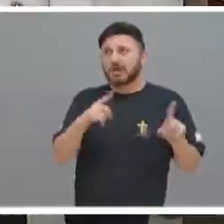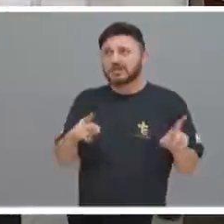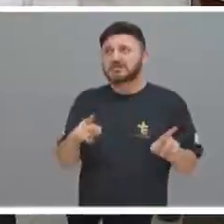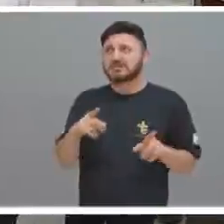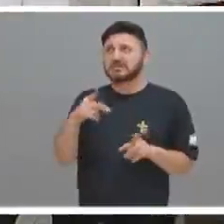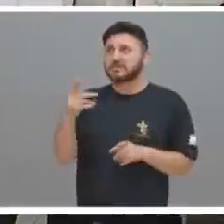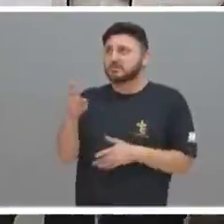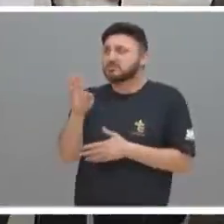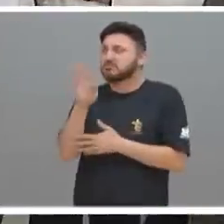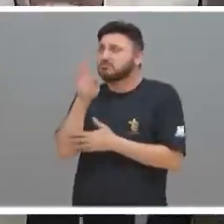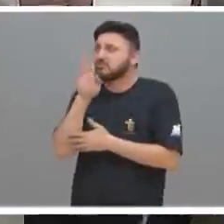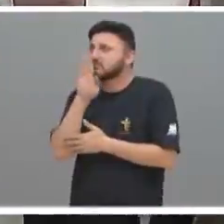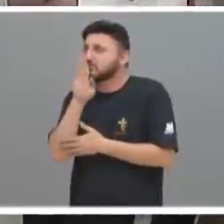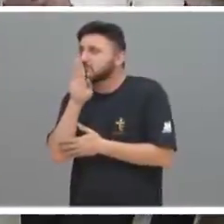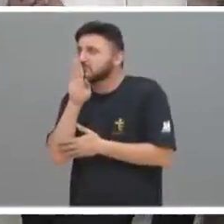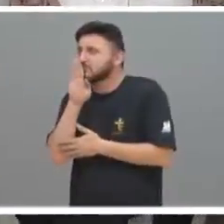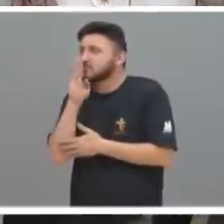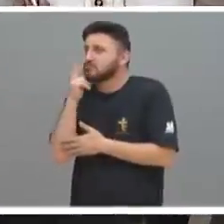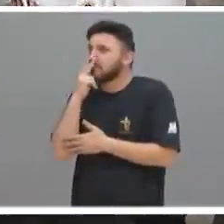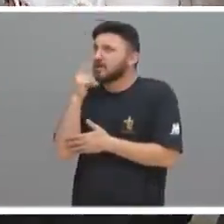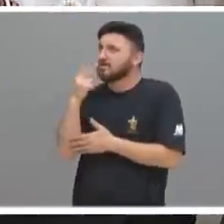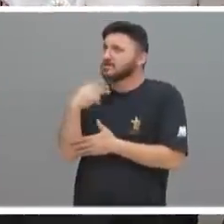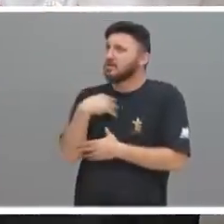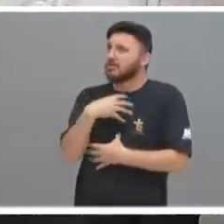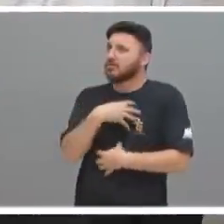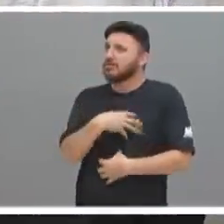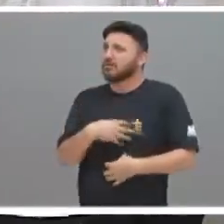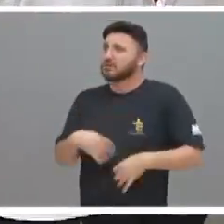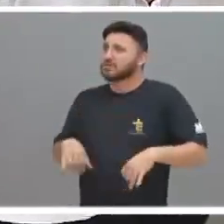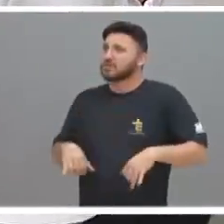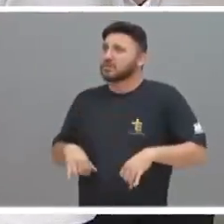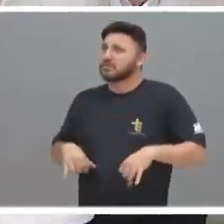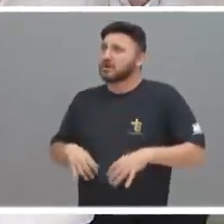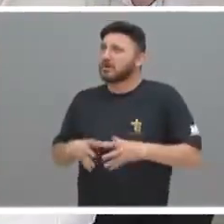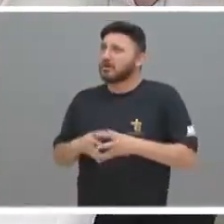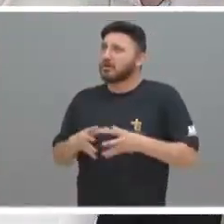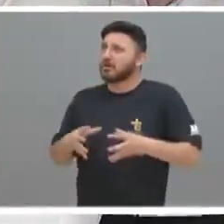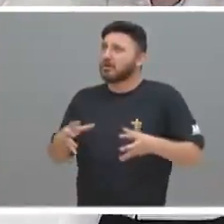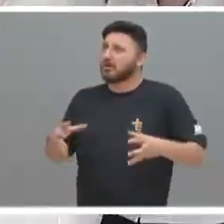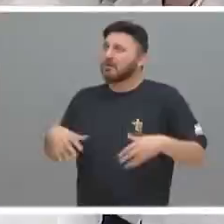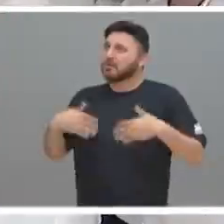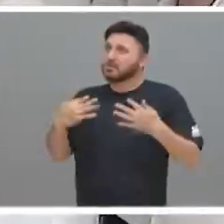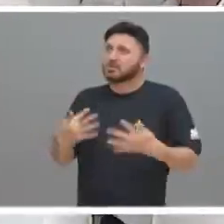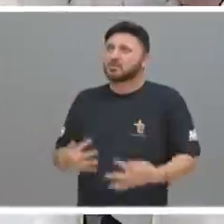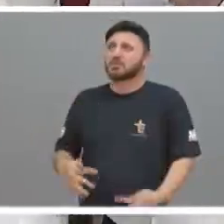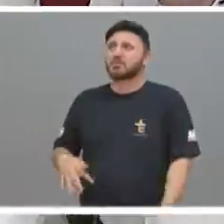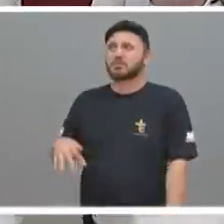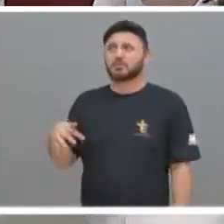mas teu silêncio só aumenta a minha dor.